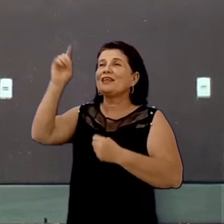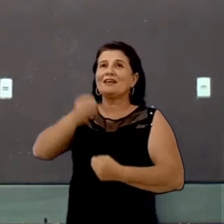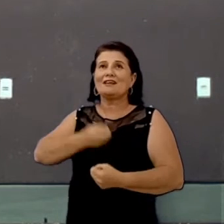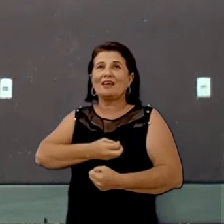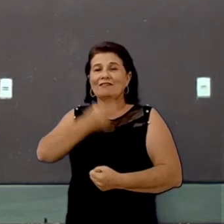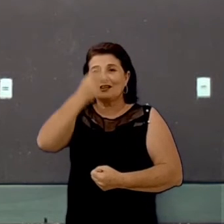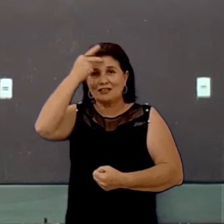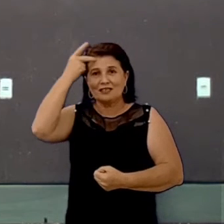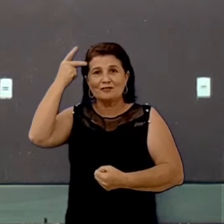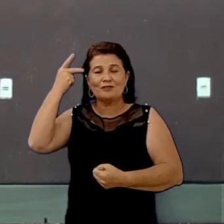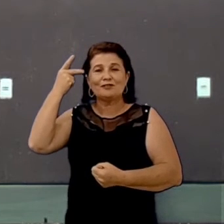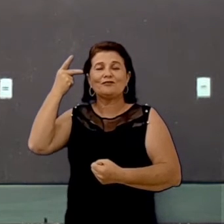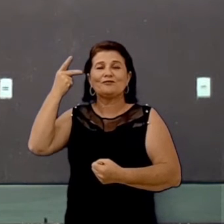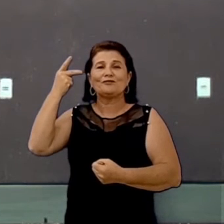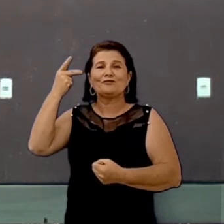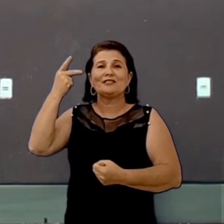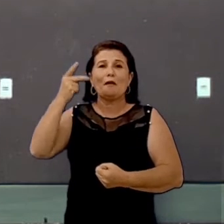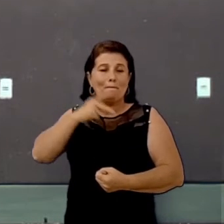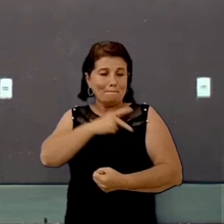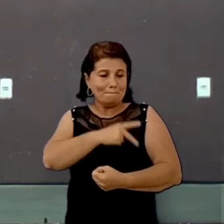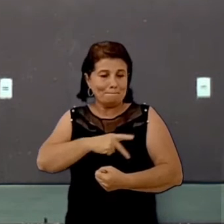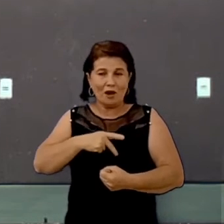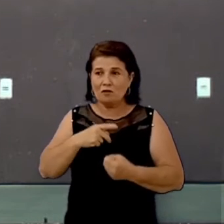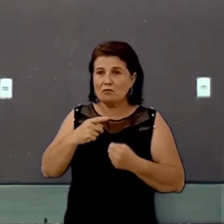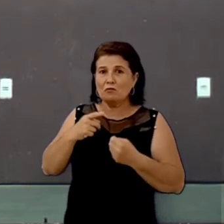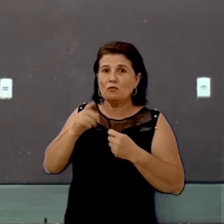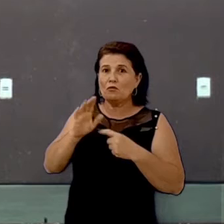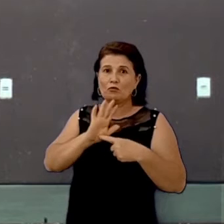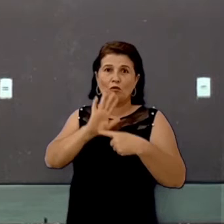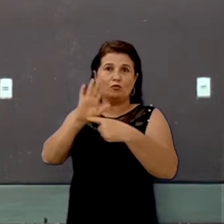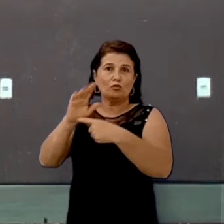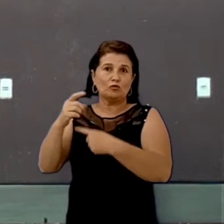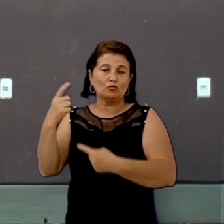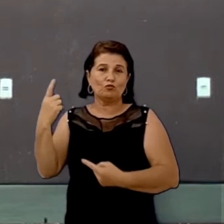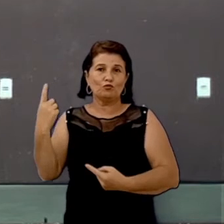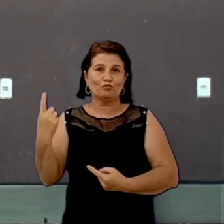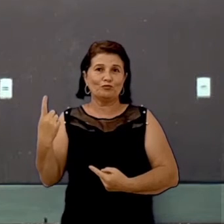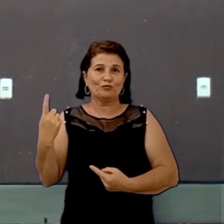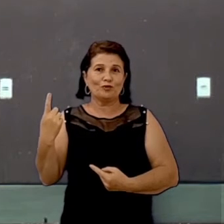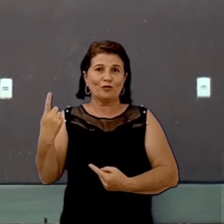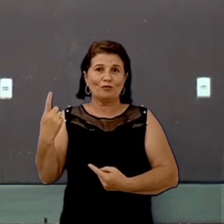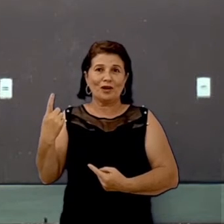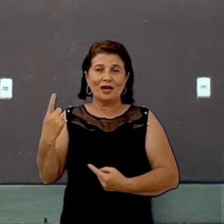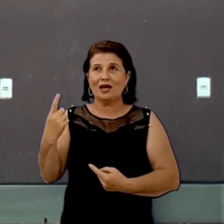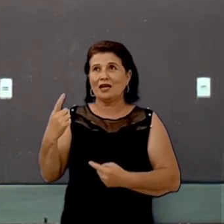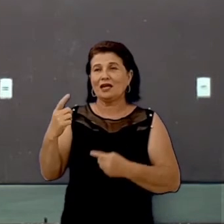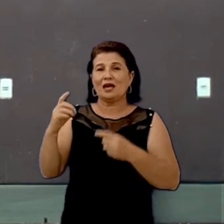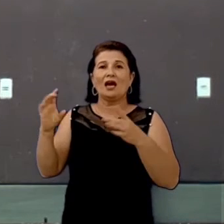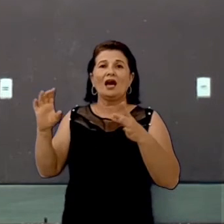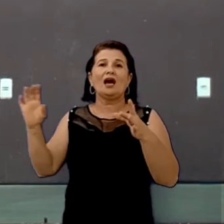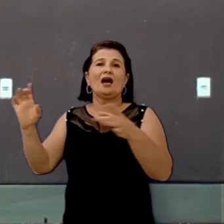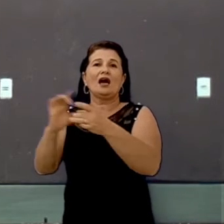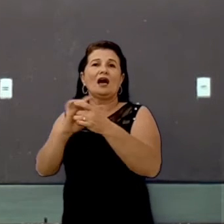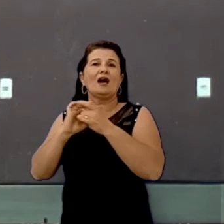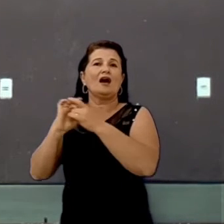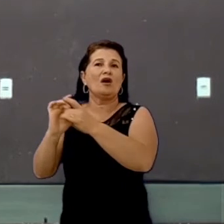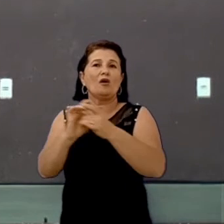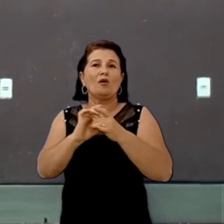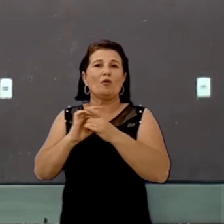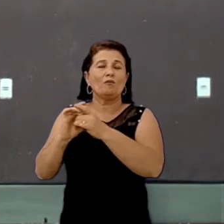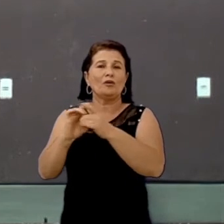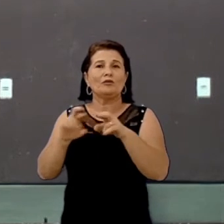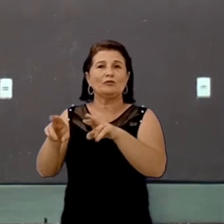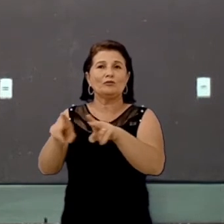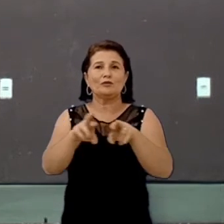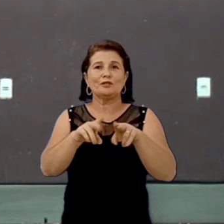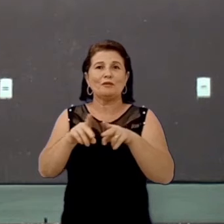daquelas pessoas. Paulo não apontou aqui para a comunhão dos irmãos, Paulo não apontou aqui para